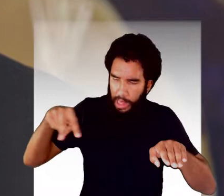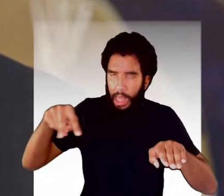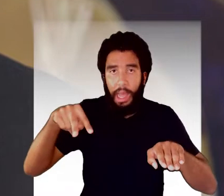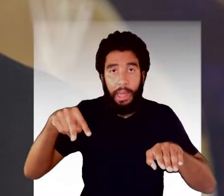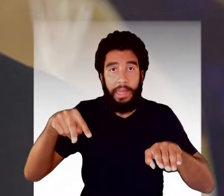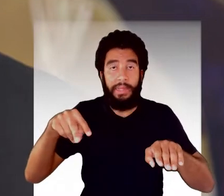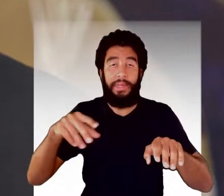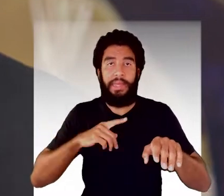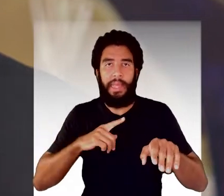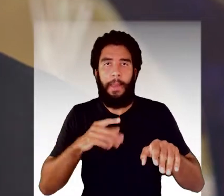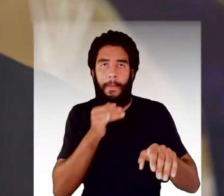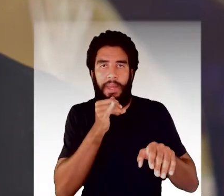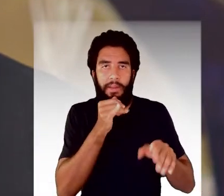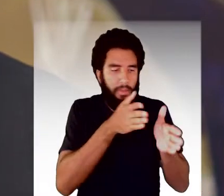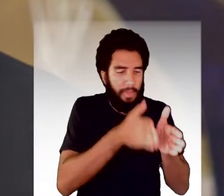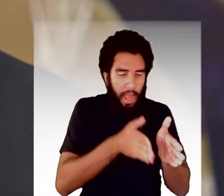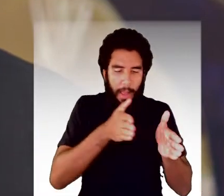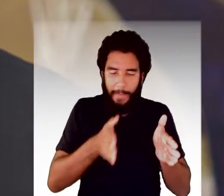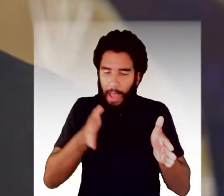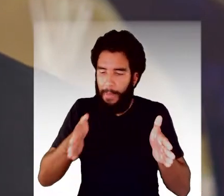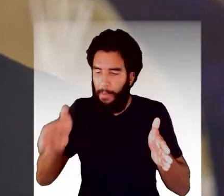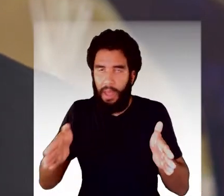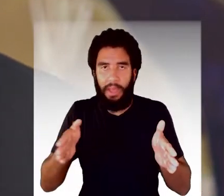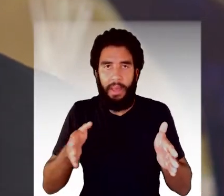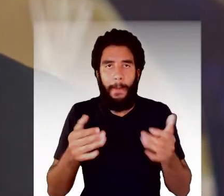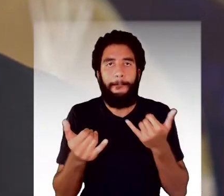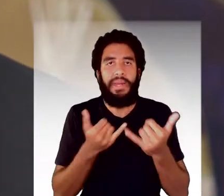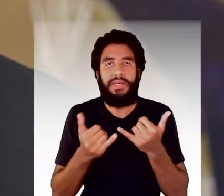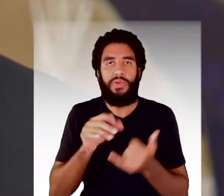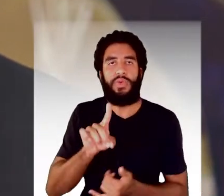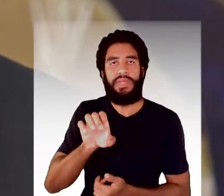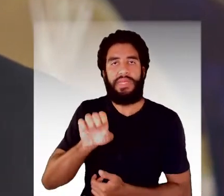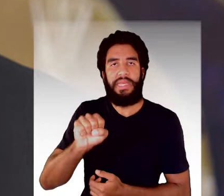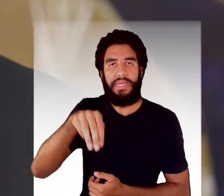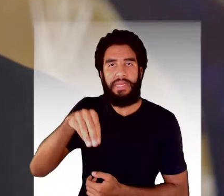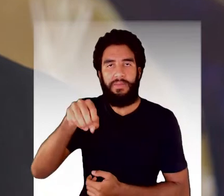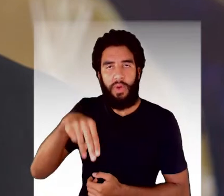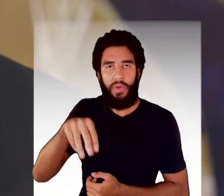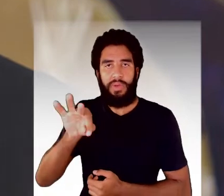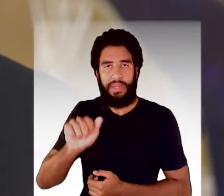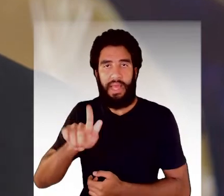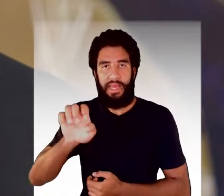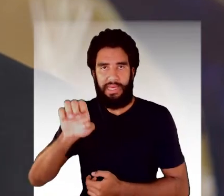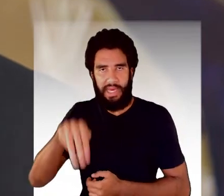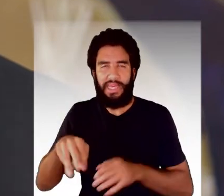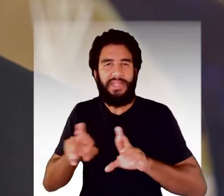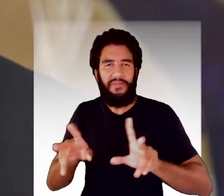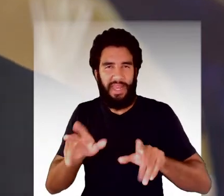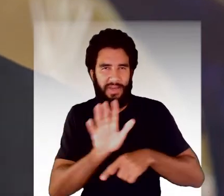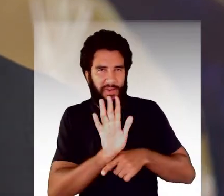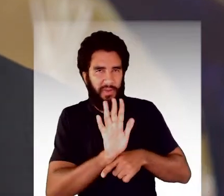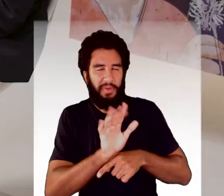de produção, uma planta, uma indústria, que ela é essencialmente uma linha de desmontagem, ao